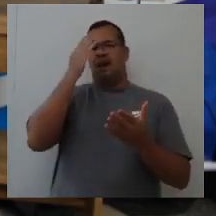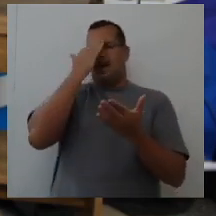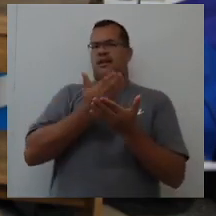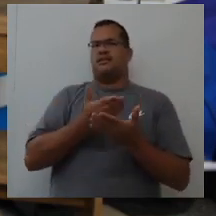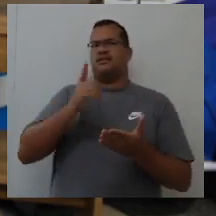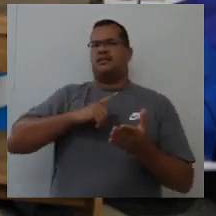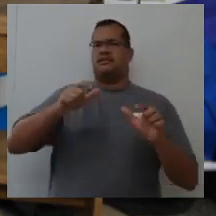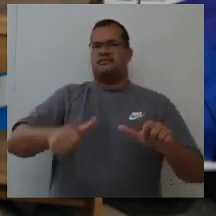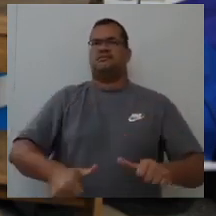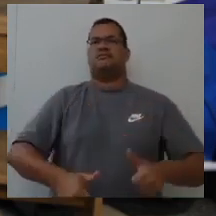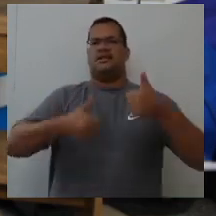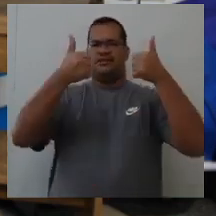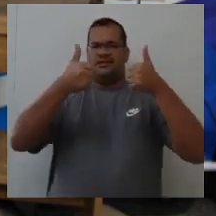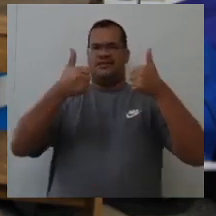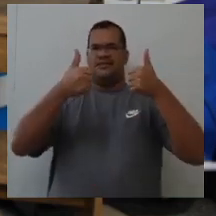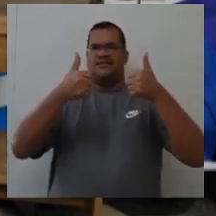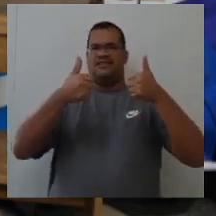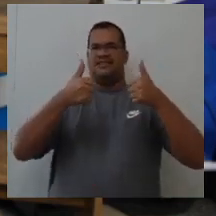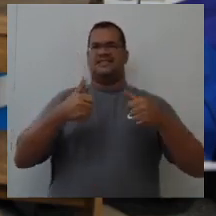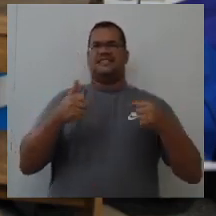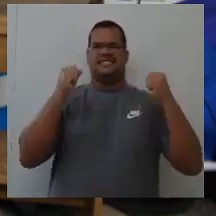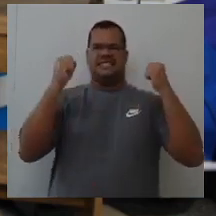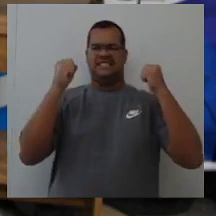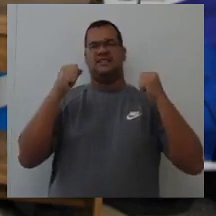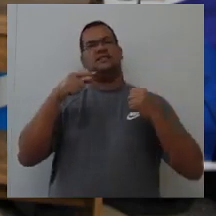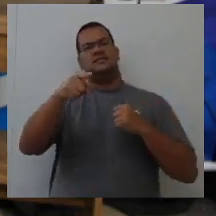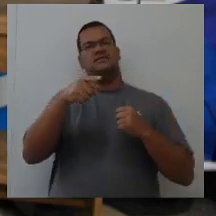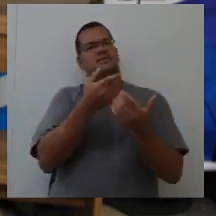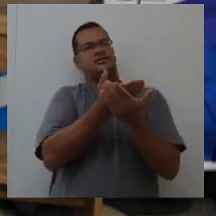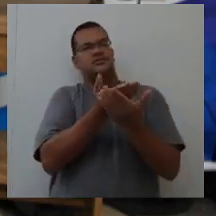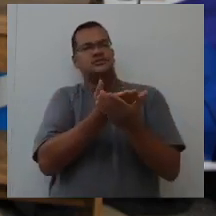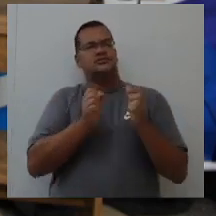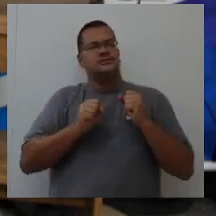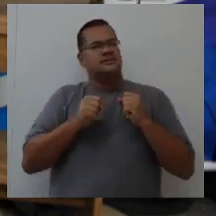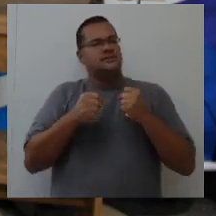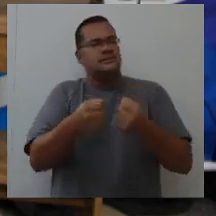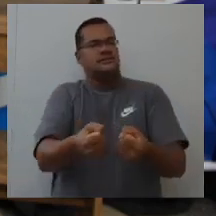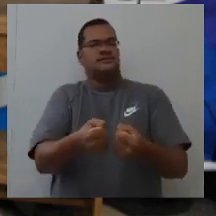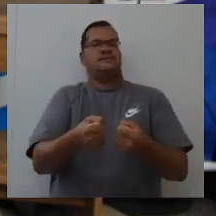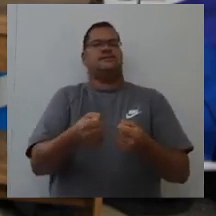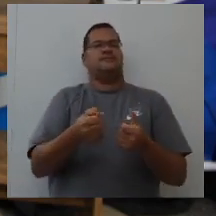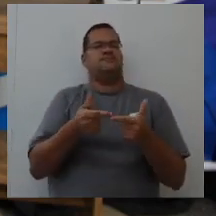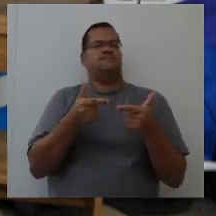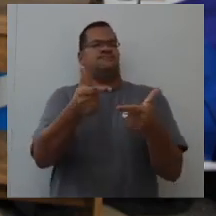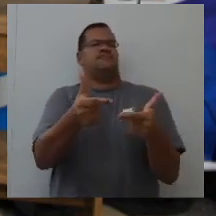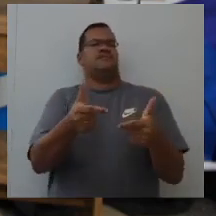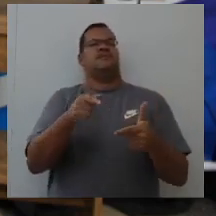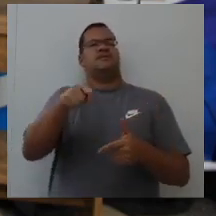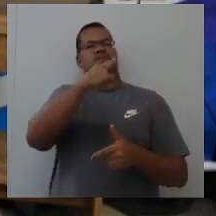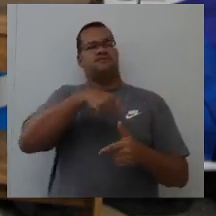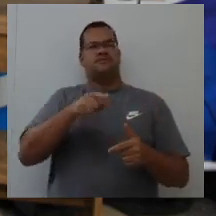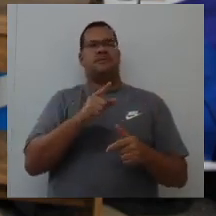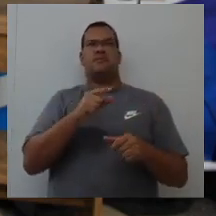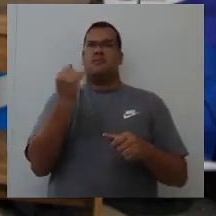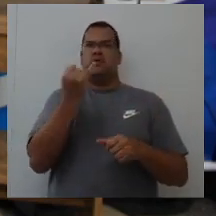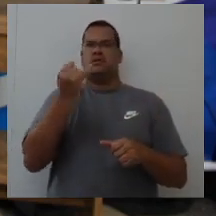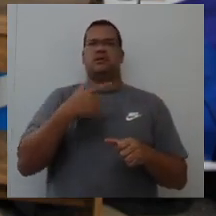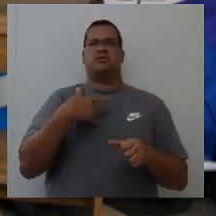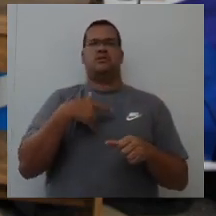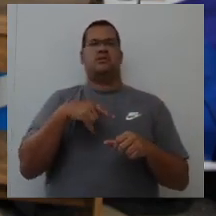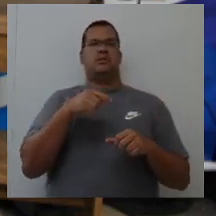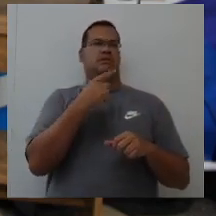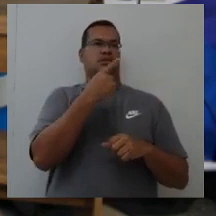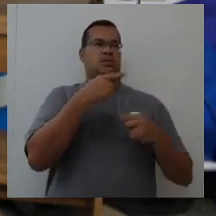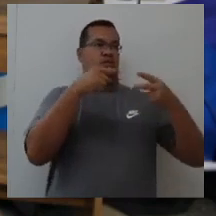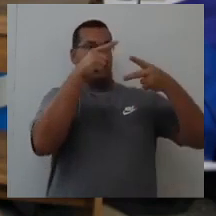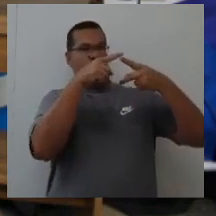sair melhores. Basta que você estude, se dedique com garra. É importante então a gente não ficar nem número